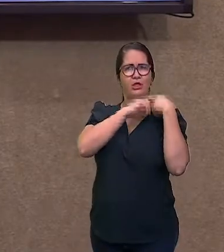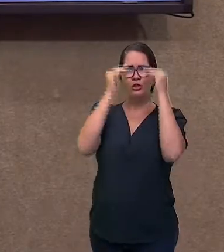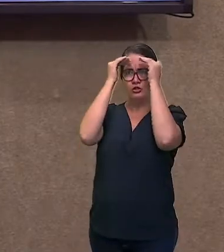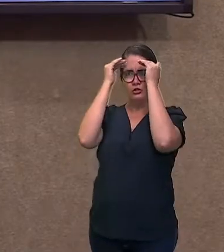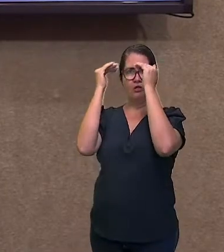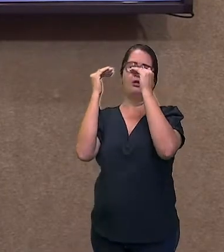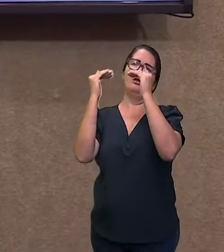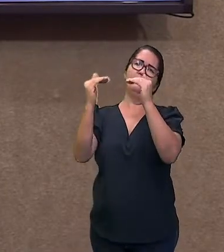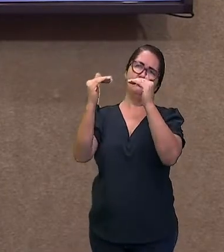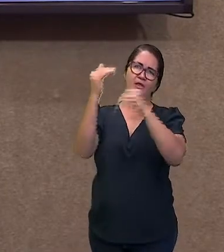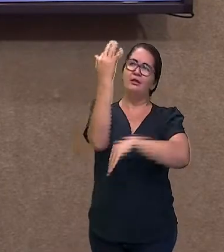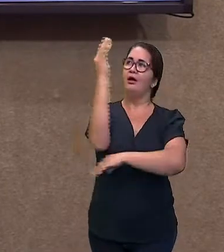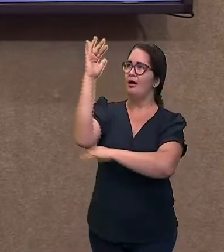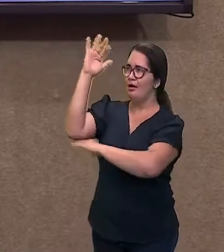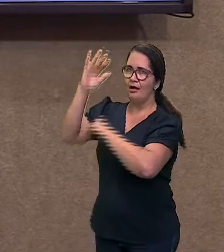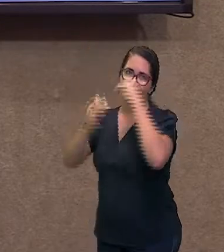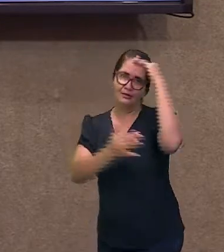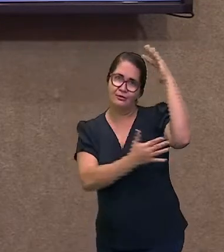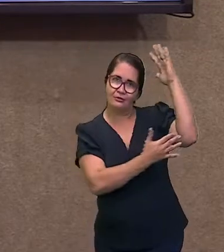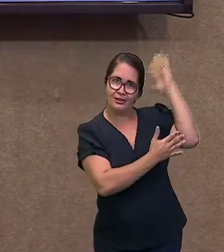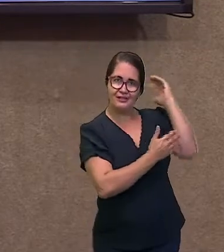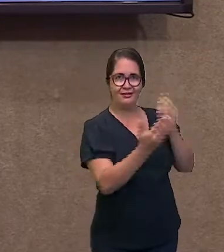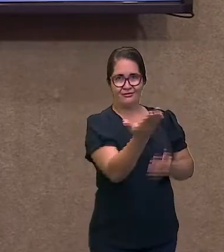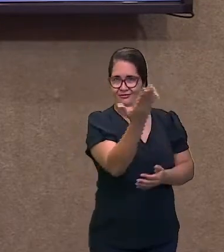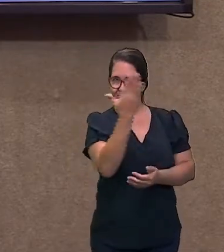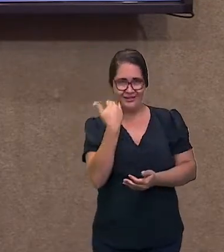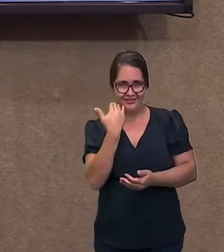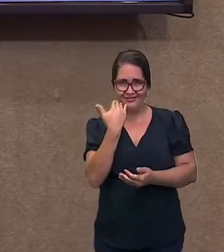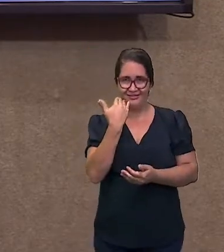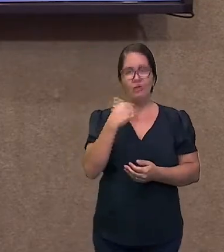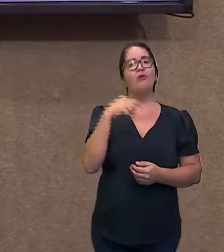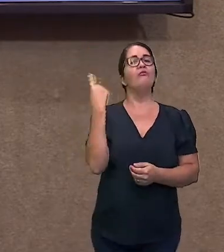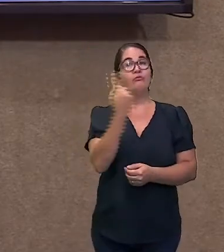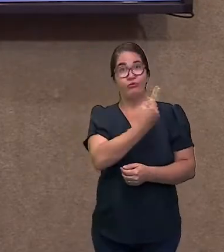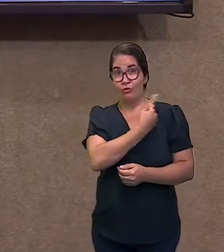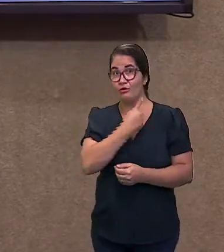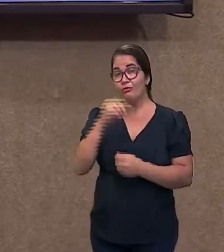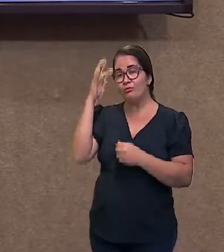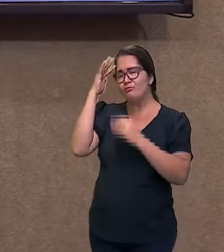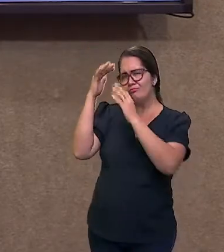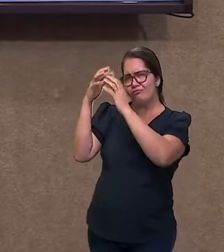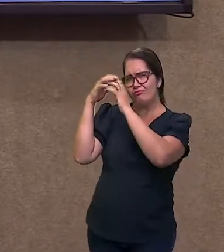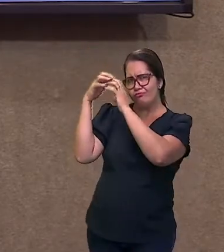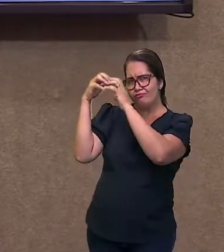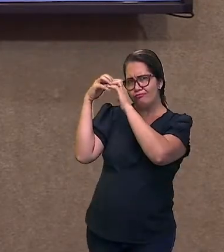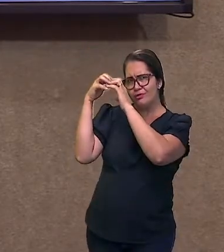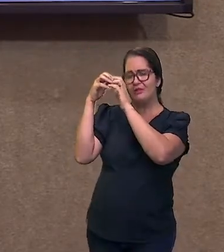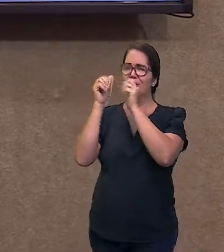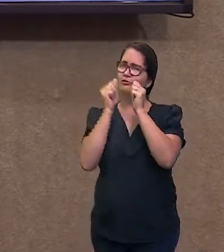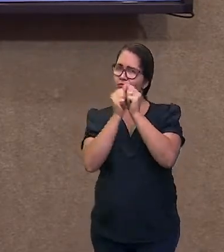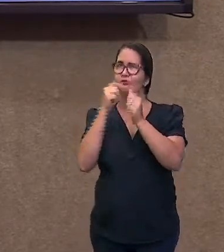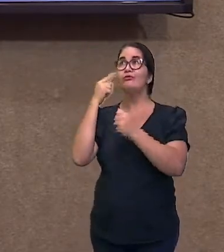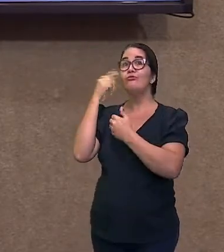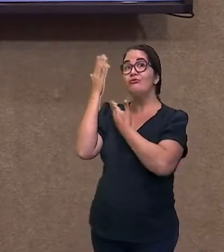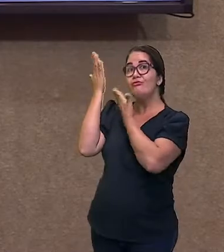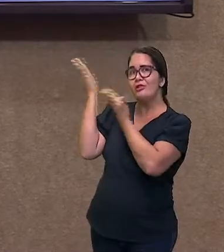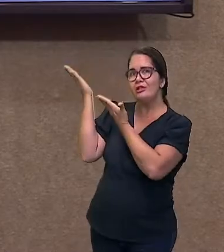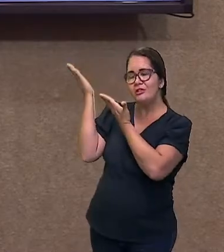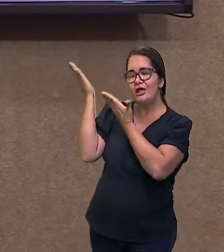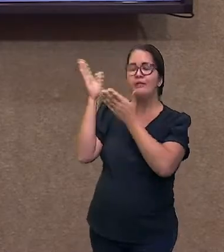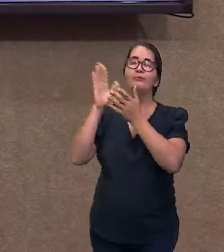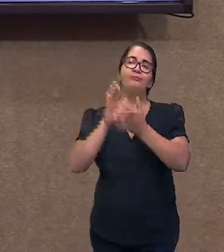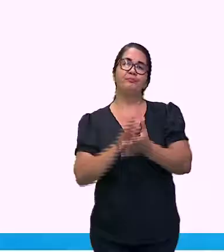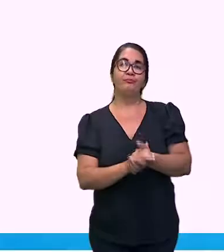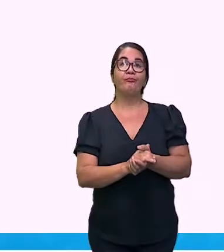o nosso habitar? Vamos ver? Vamos pensar juntos? Bom, qual a diferença